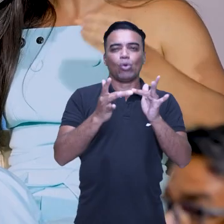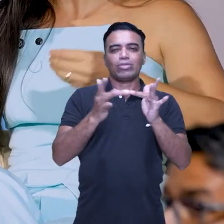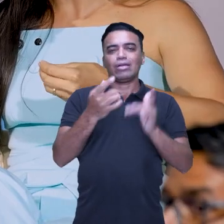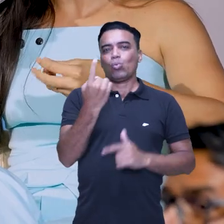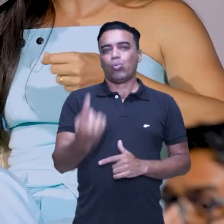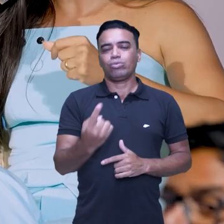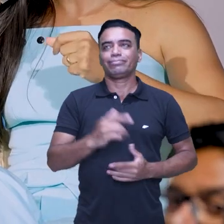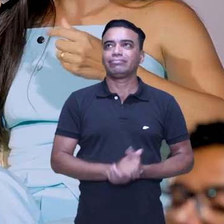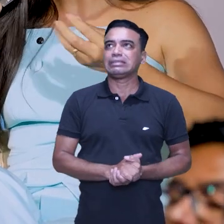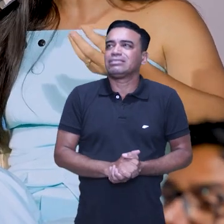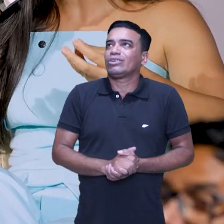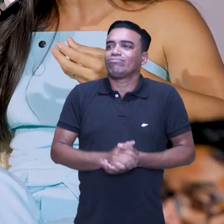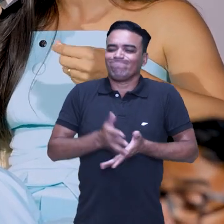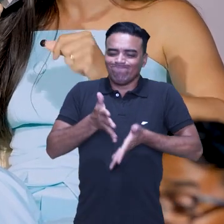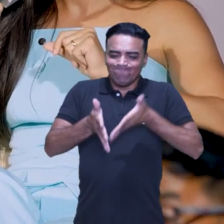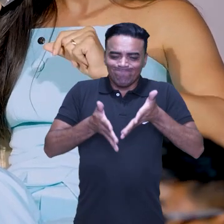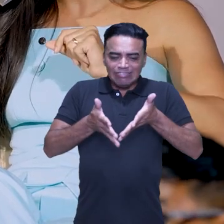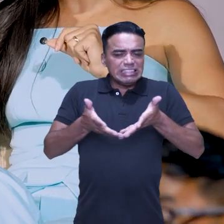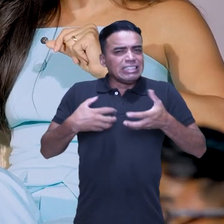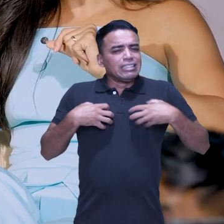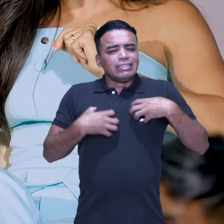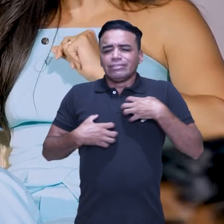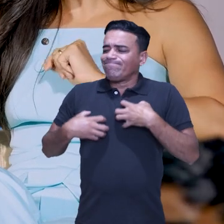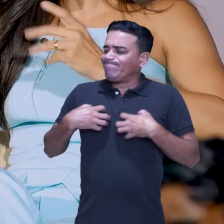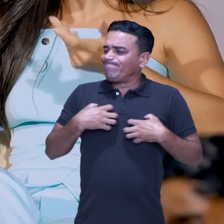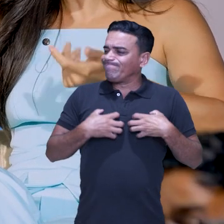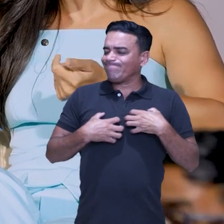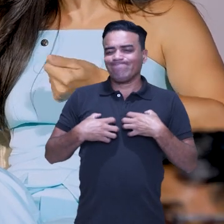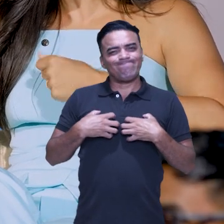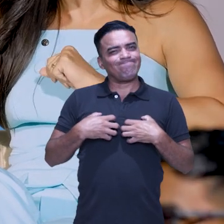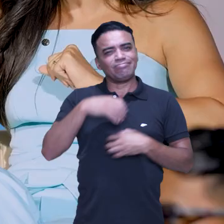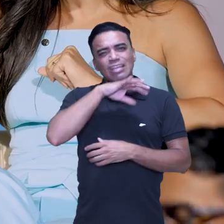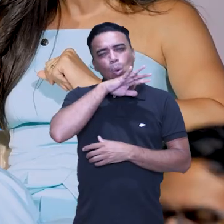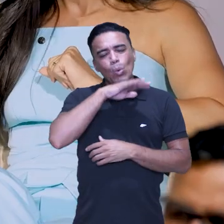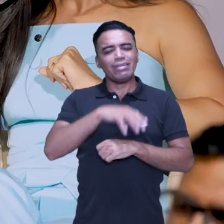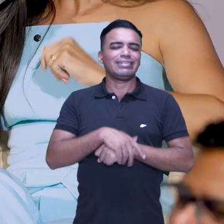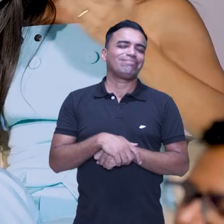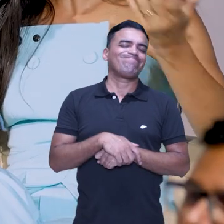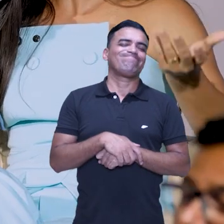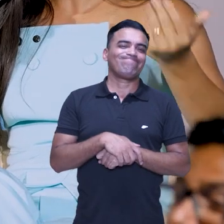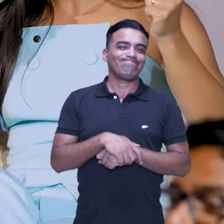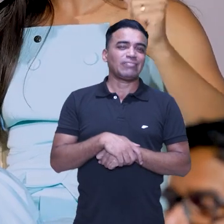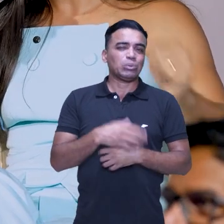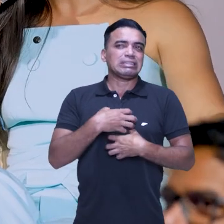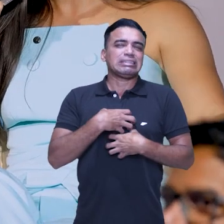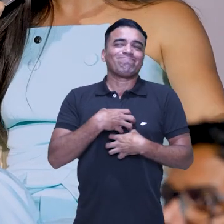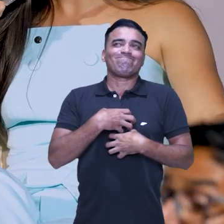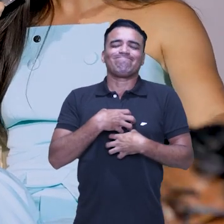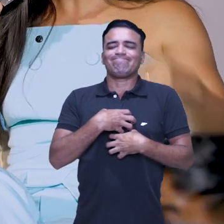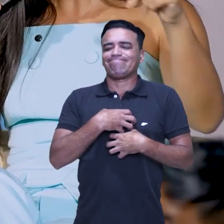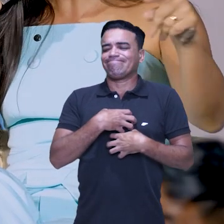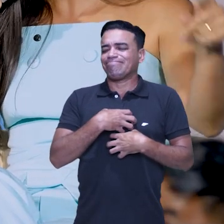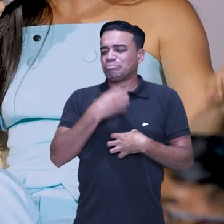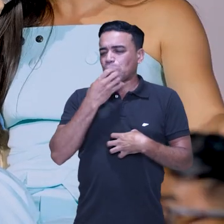é muito indigesto, é ruim. Eu confesso que eu não me sinto muito bem. Mas por que é necessário